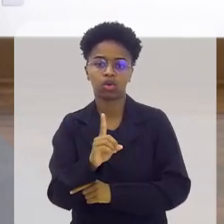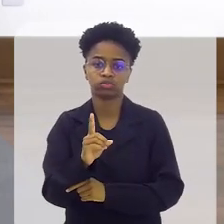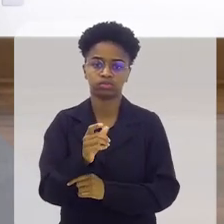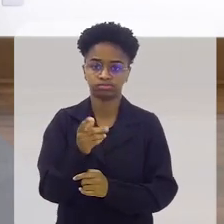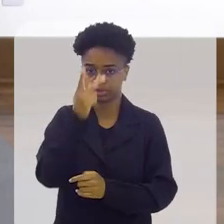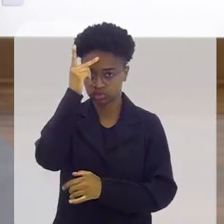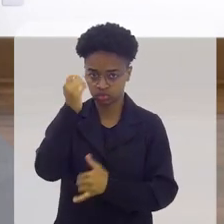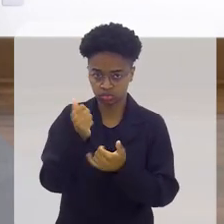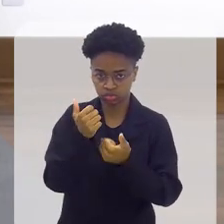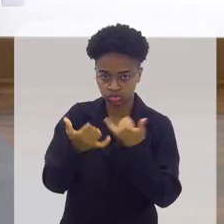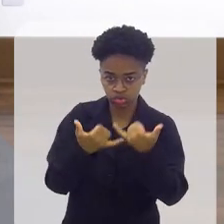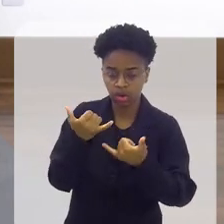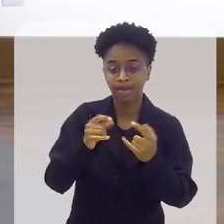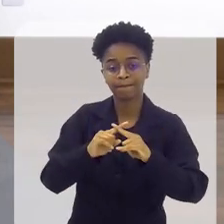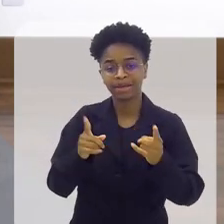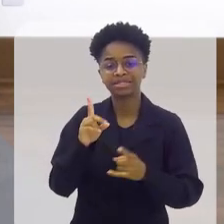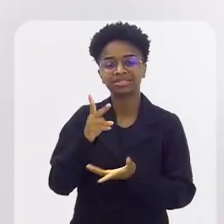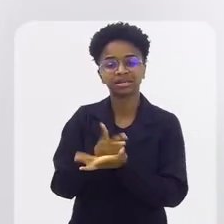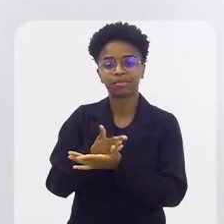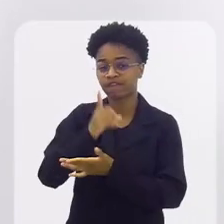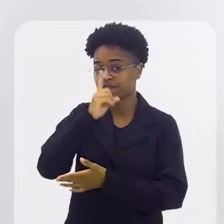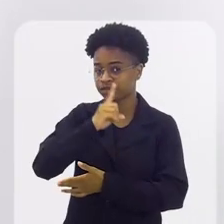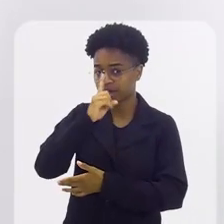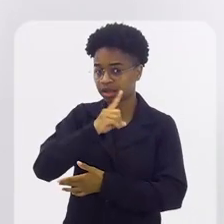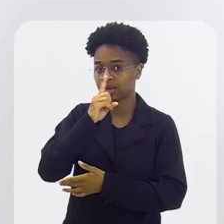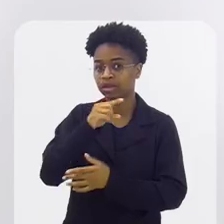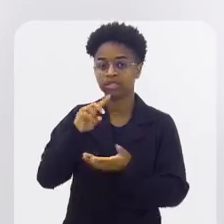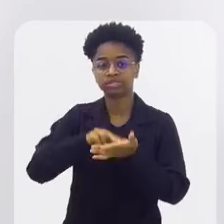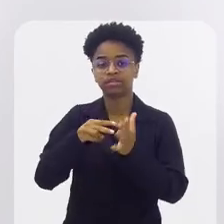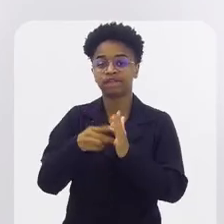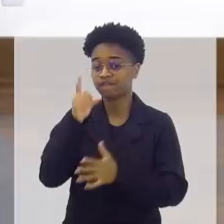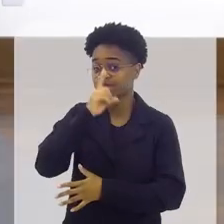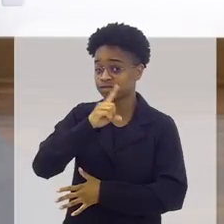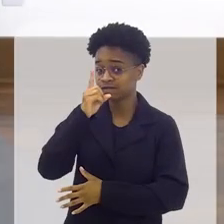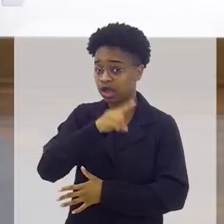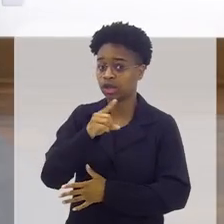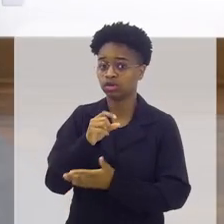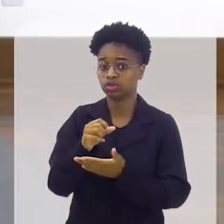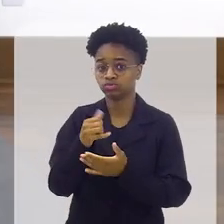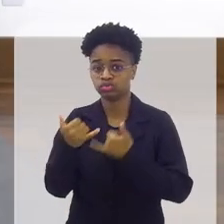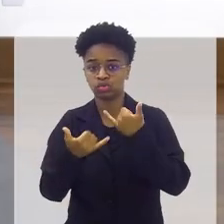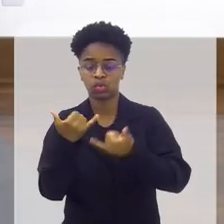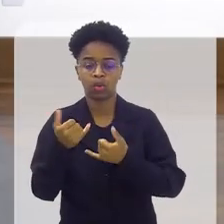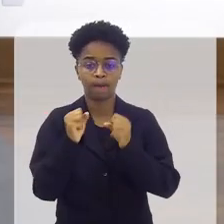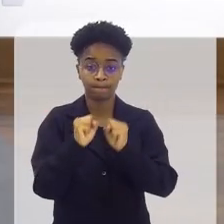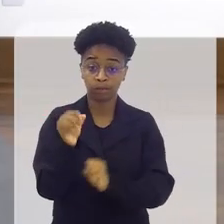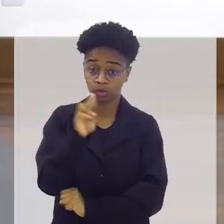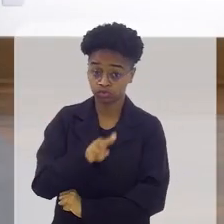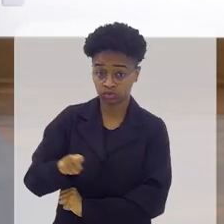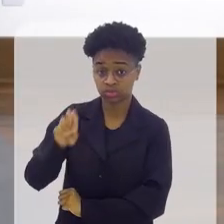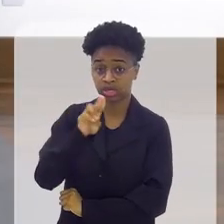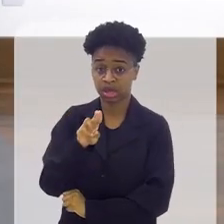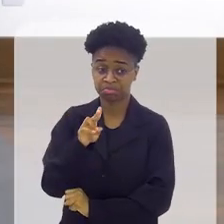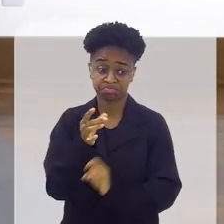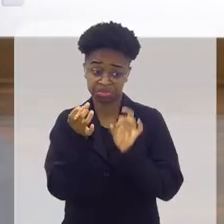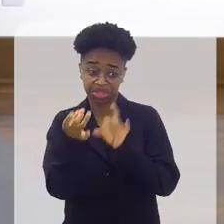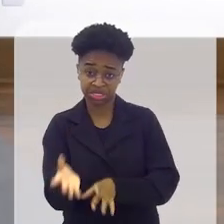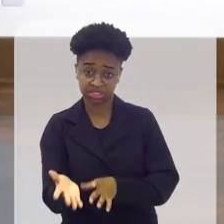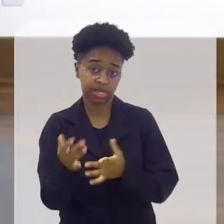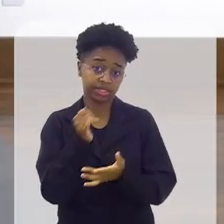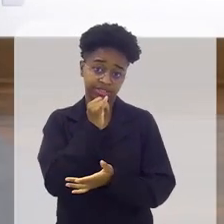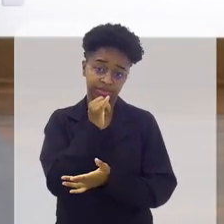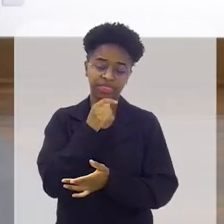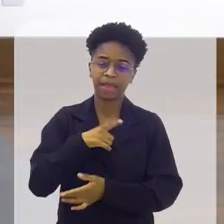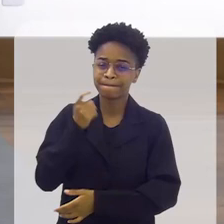é sempre uma falha. O bug é bem do inseto mesmo, então é uma falha no jogo. Você pode usar ela, deixar